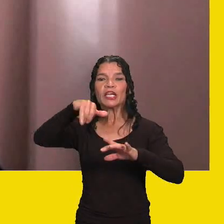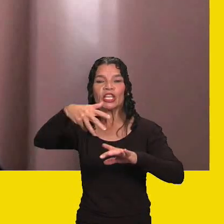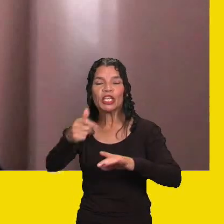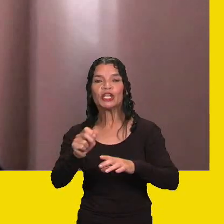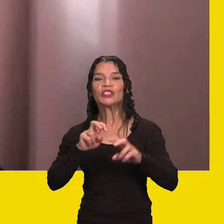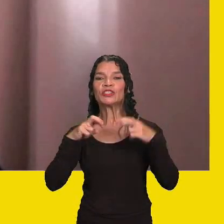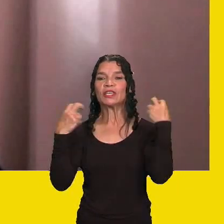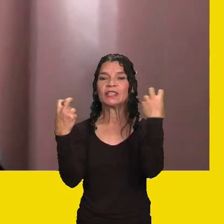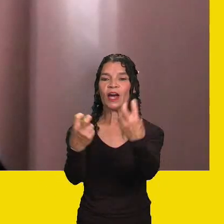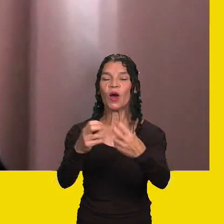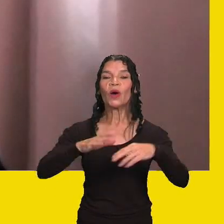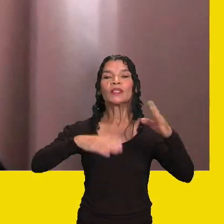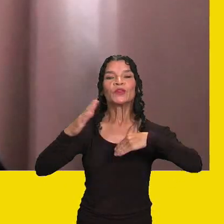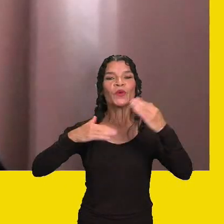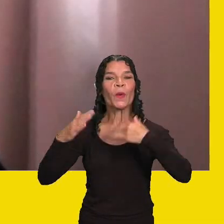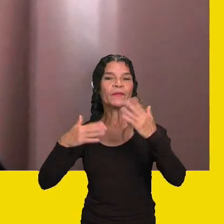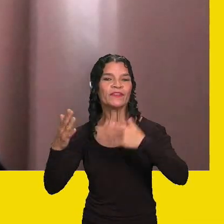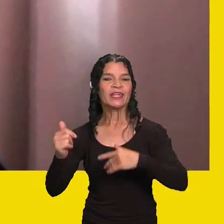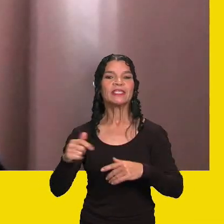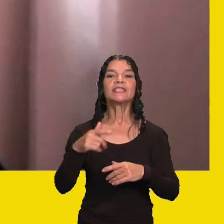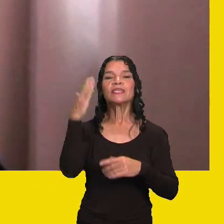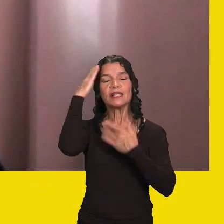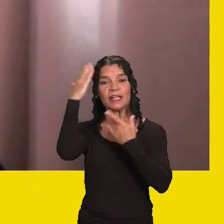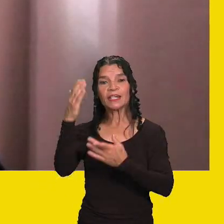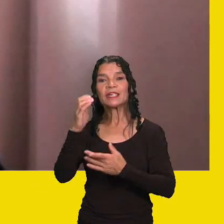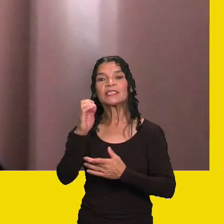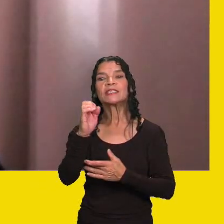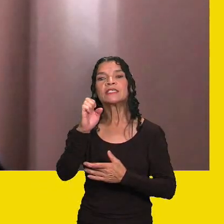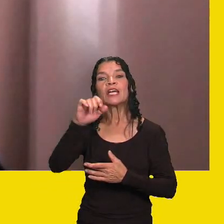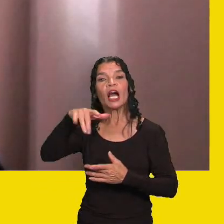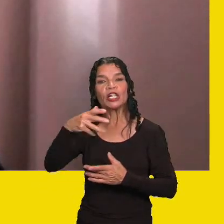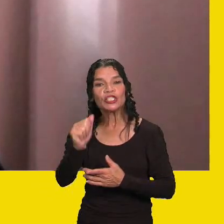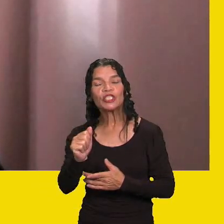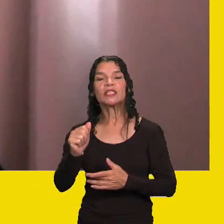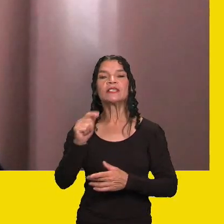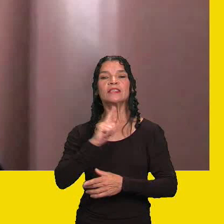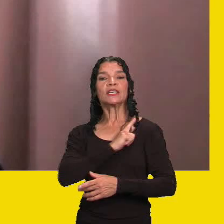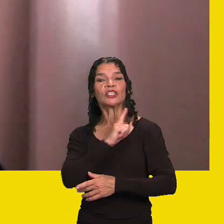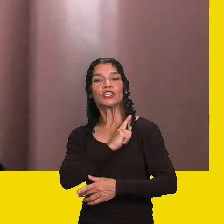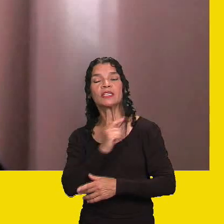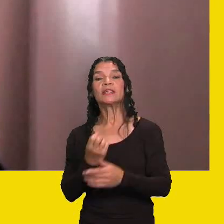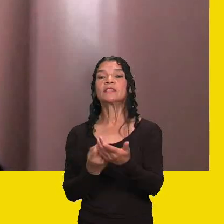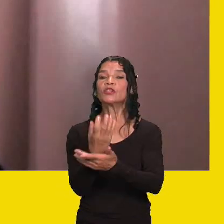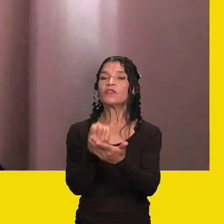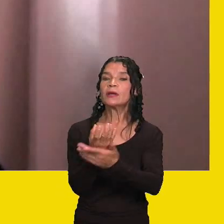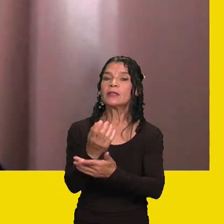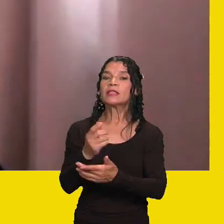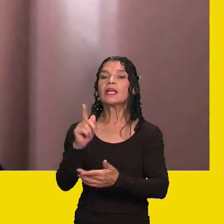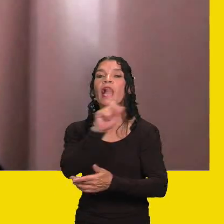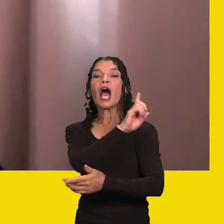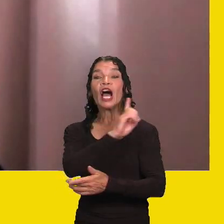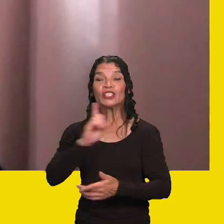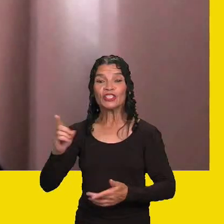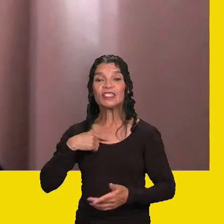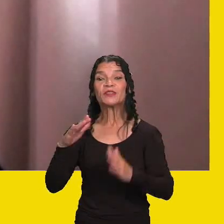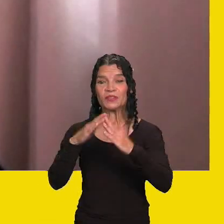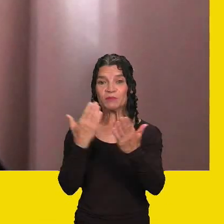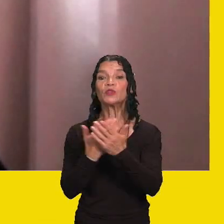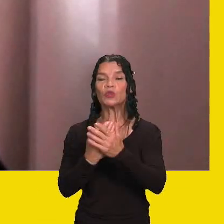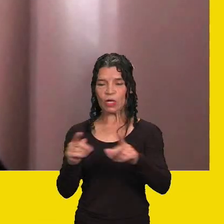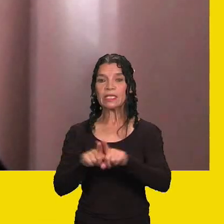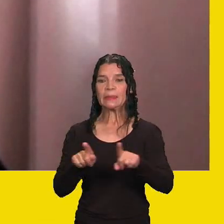de alfabetização. Agradecer a GEJA pelo convite, a gerência de alfabetização, a direção da minha escola também,